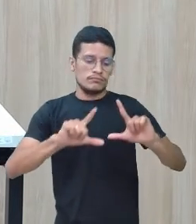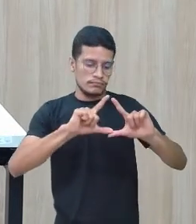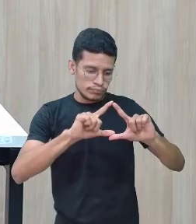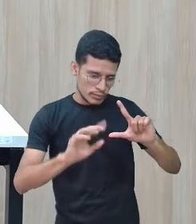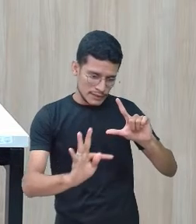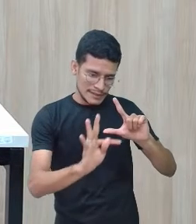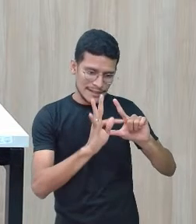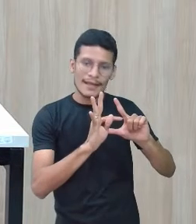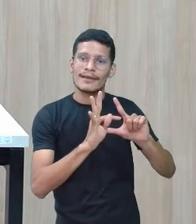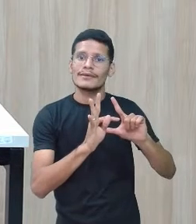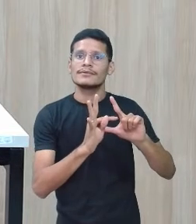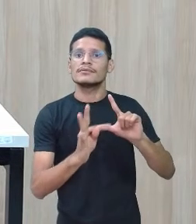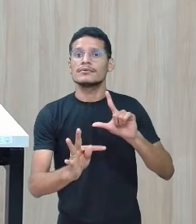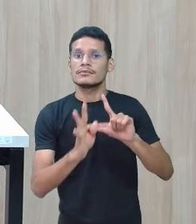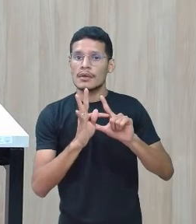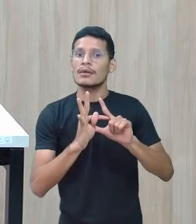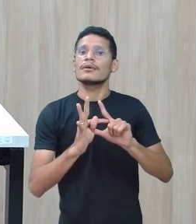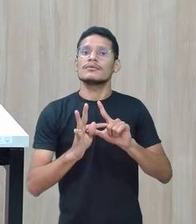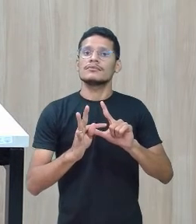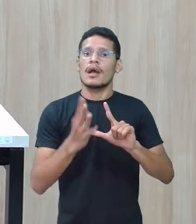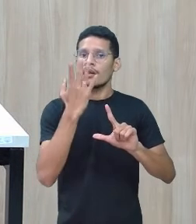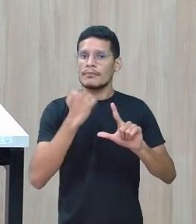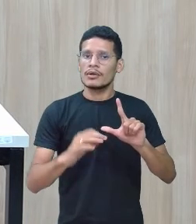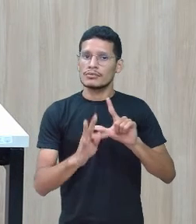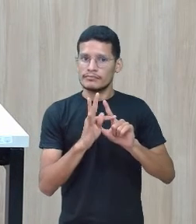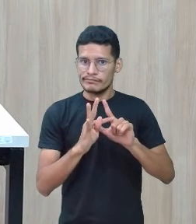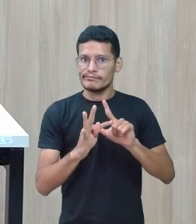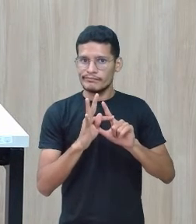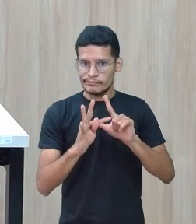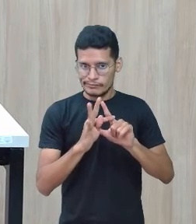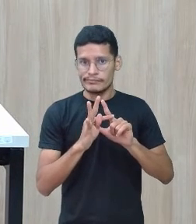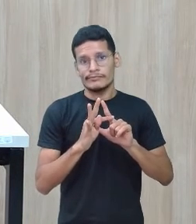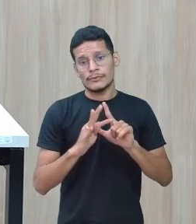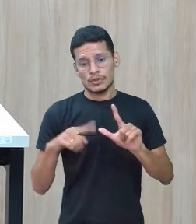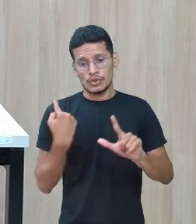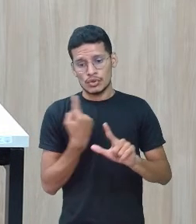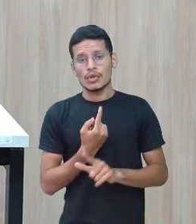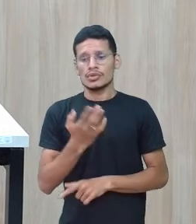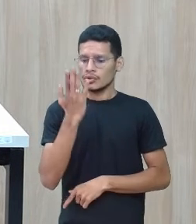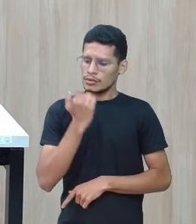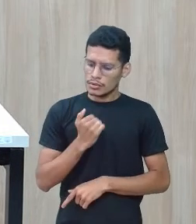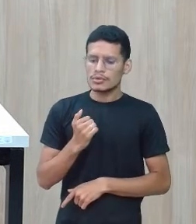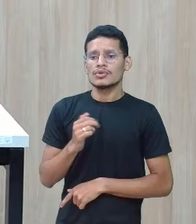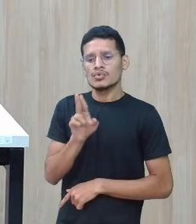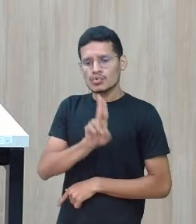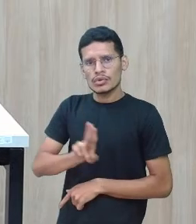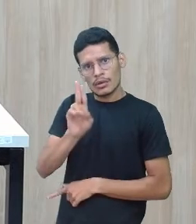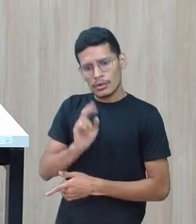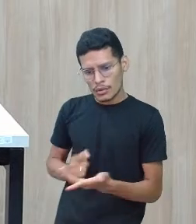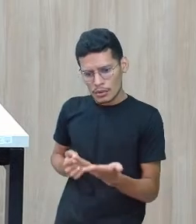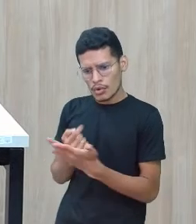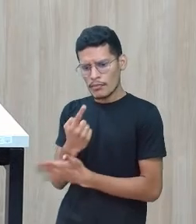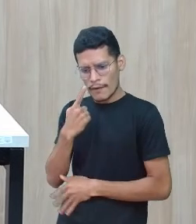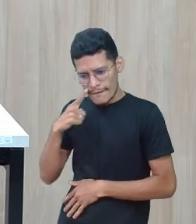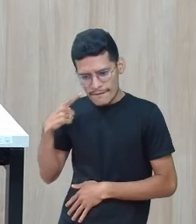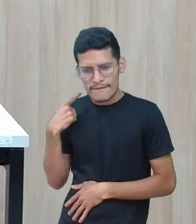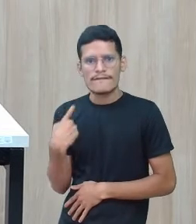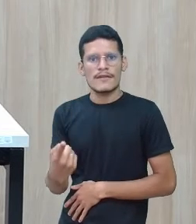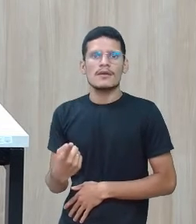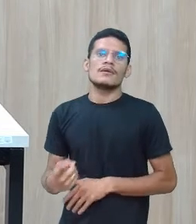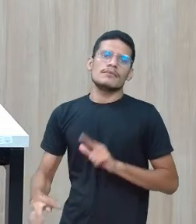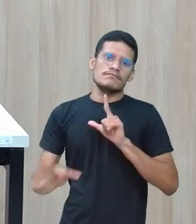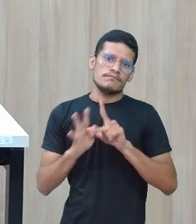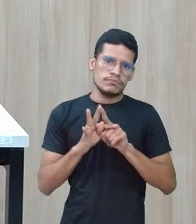símbolo nos alimentos transgênicos, para que nós, consumidores, quando fôssemos comprar o alimento,